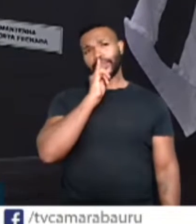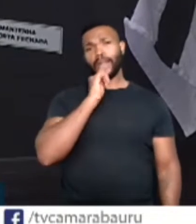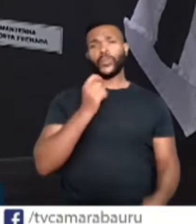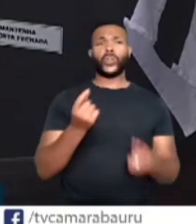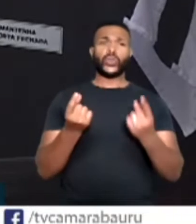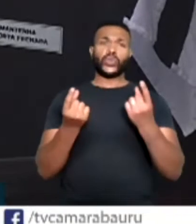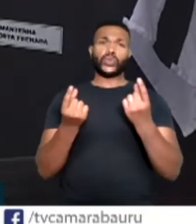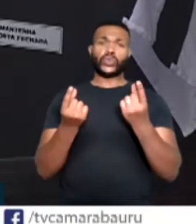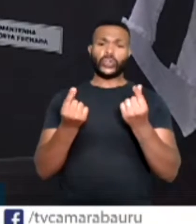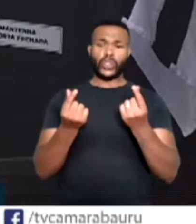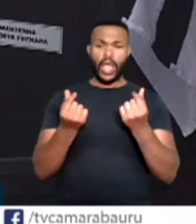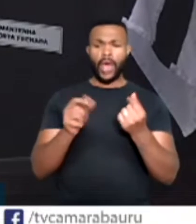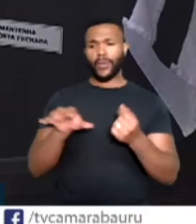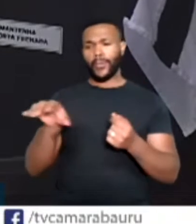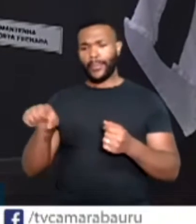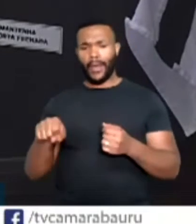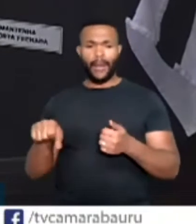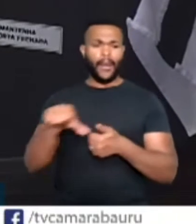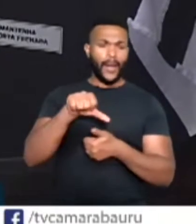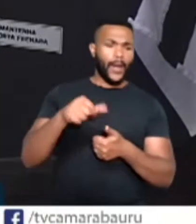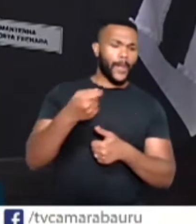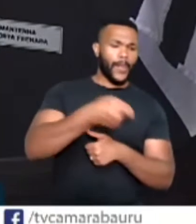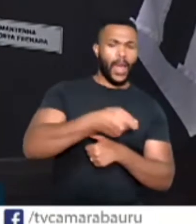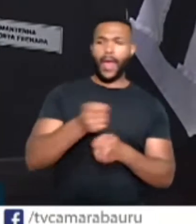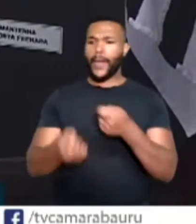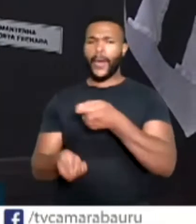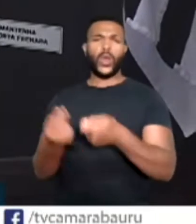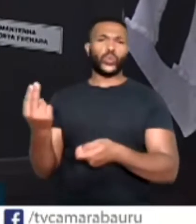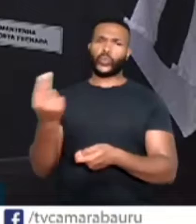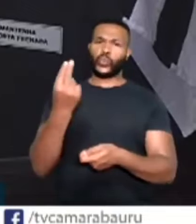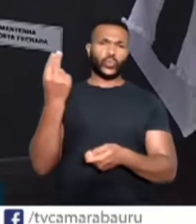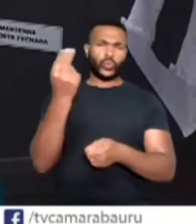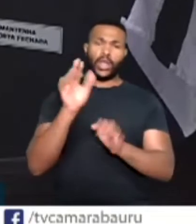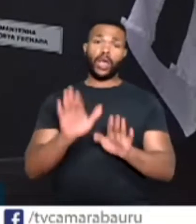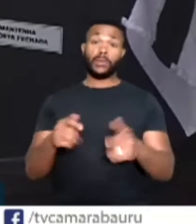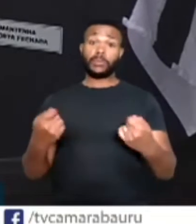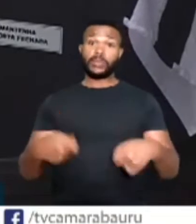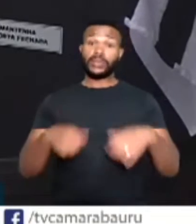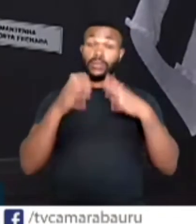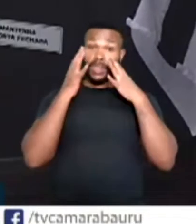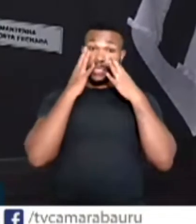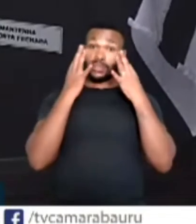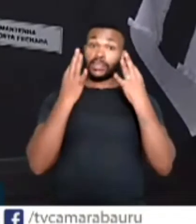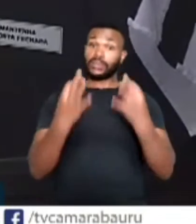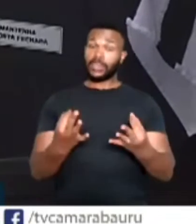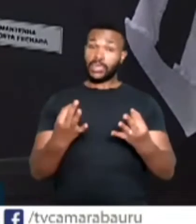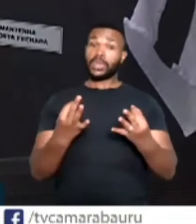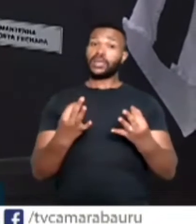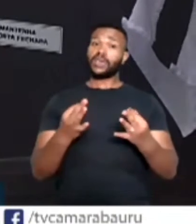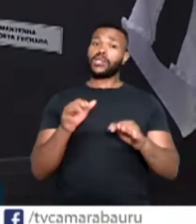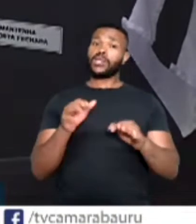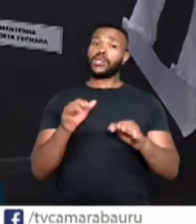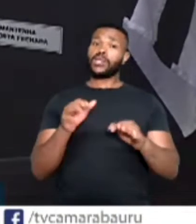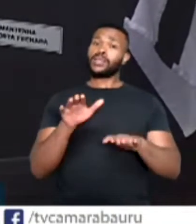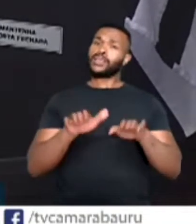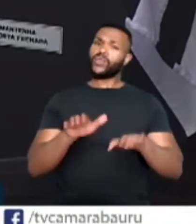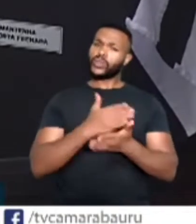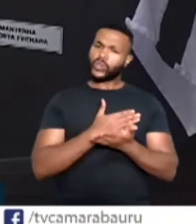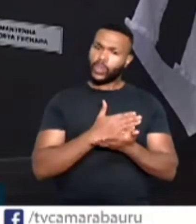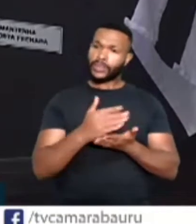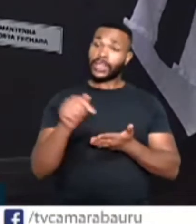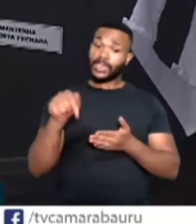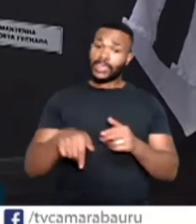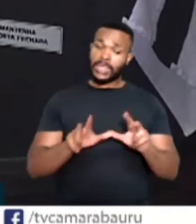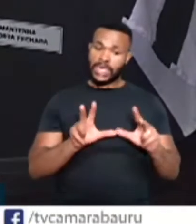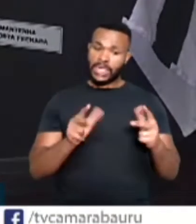entra do outro, não tem mais condições. Então, a gente tem que ficar atento e talvez começar a casa fazer o seu papel, como sempre o